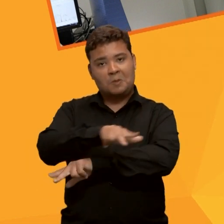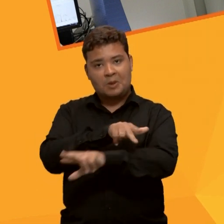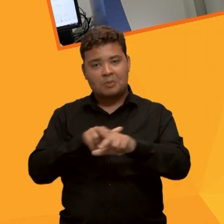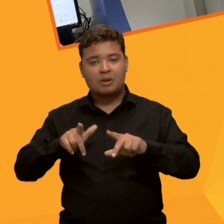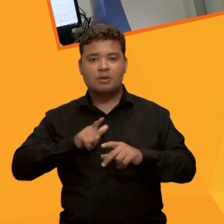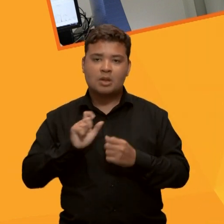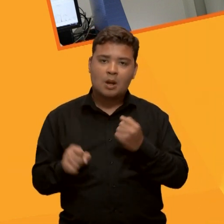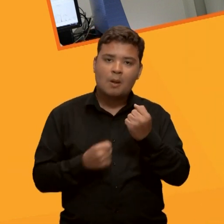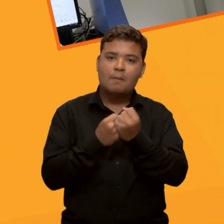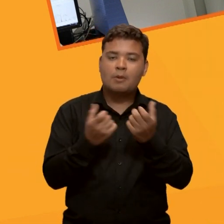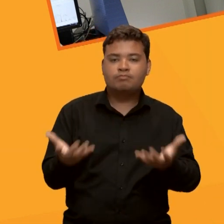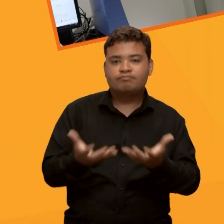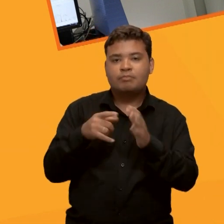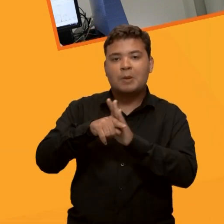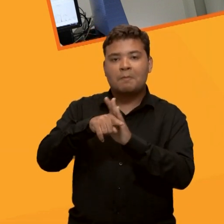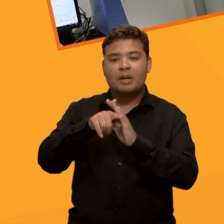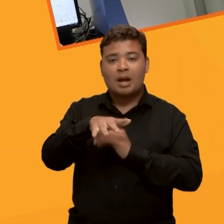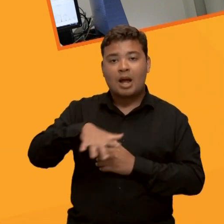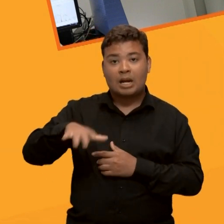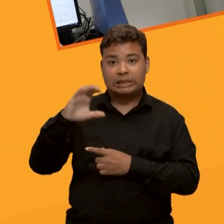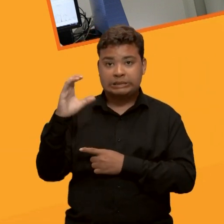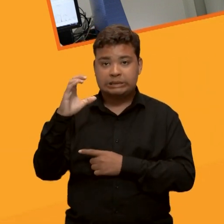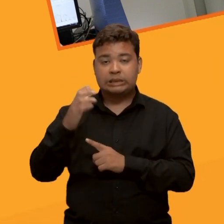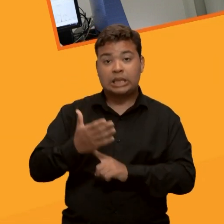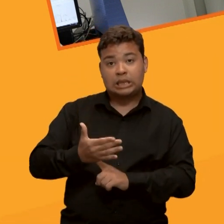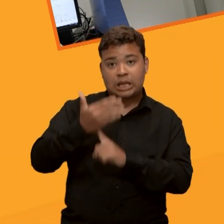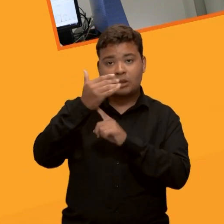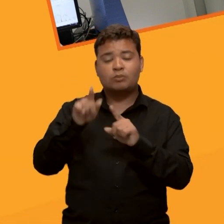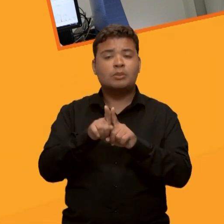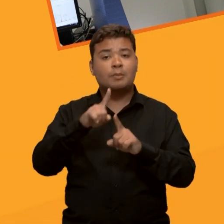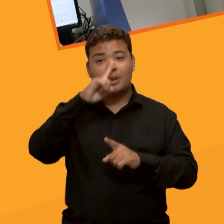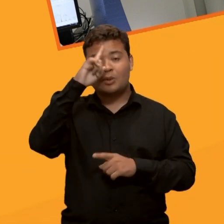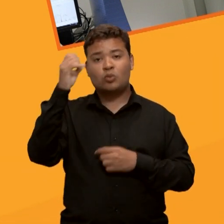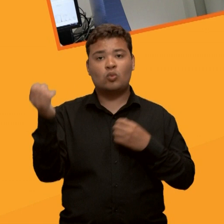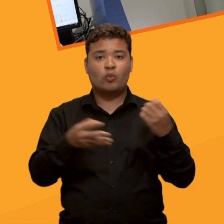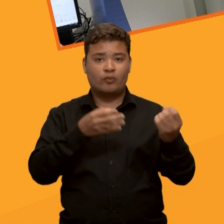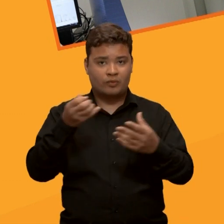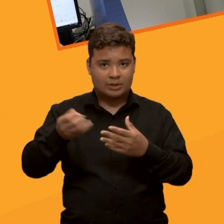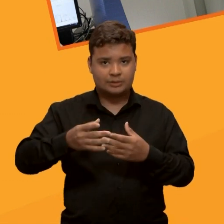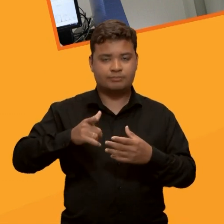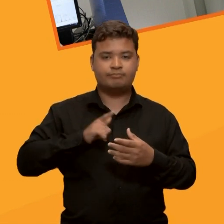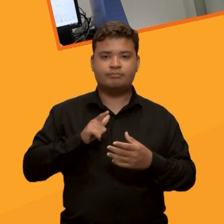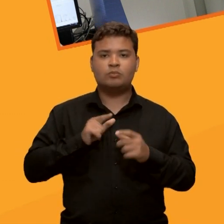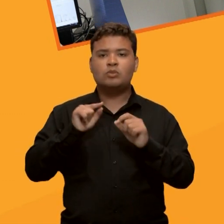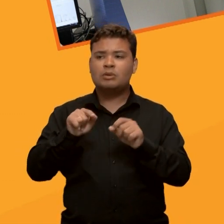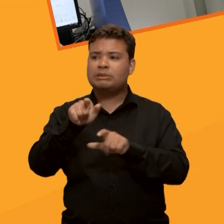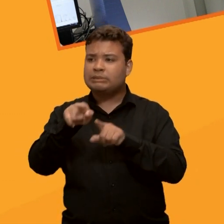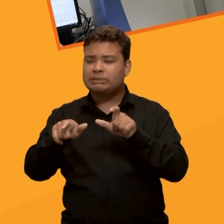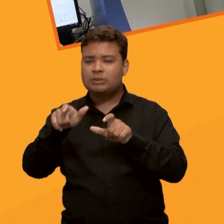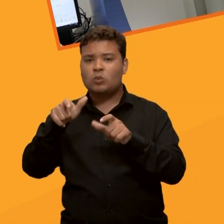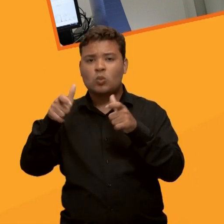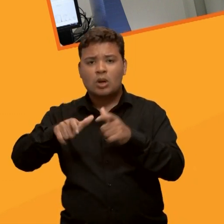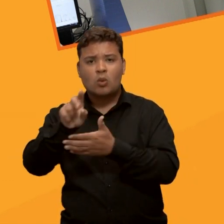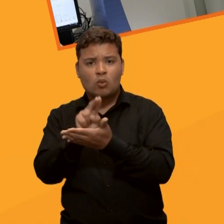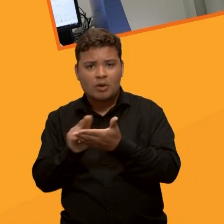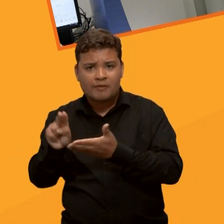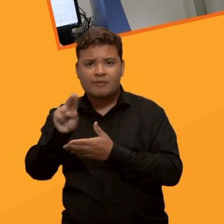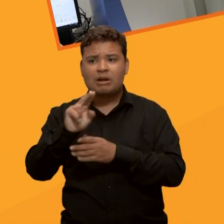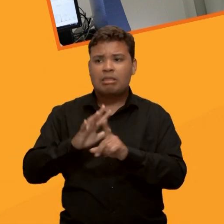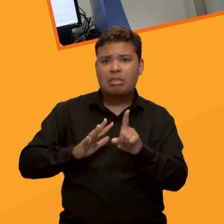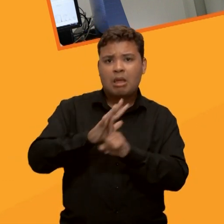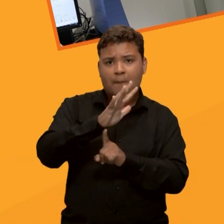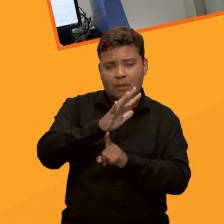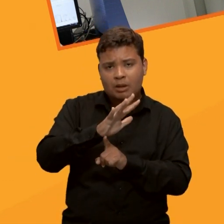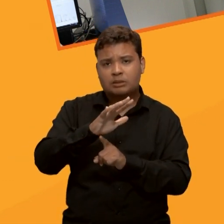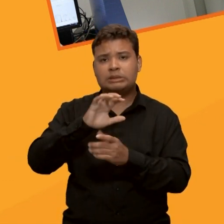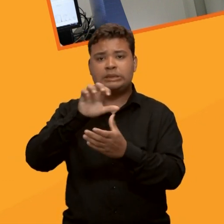promove pesquisa científica tecnológica e de inovação para atender as demandas de universidades centros de